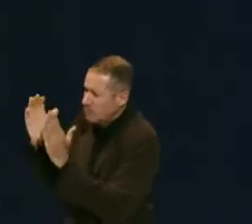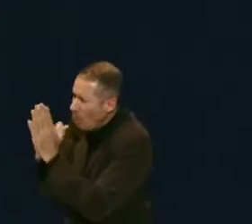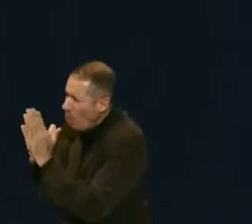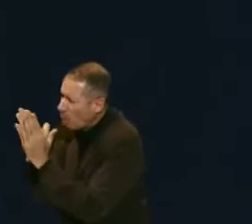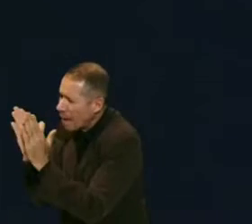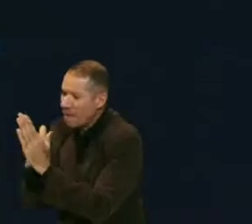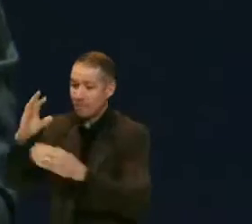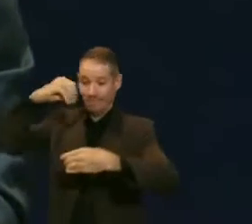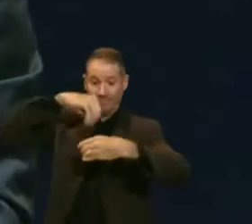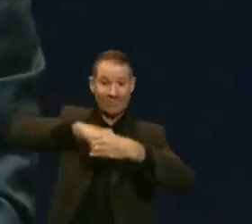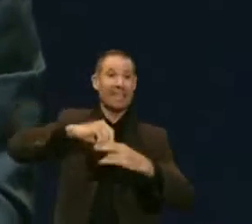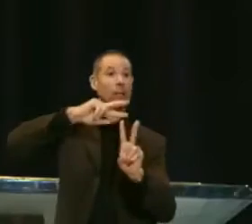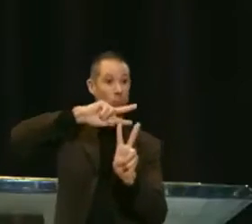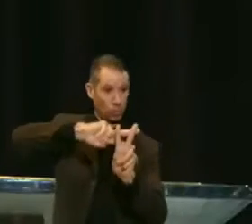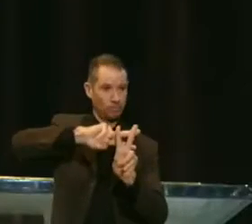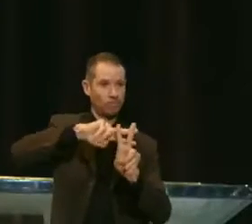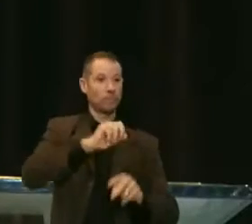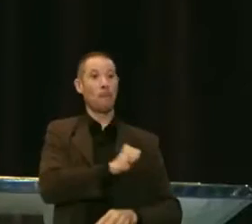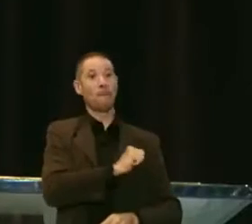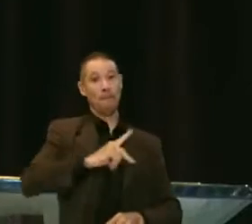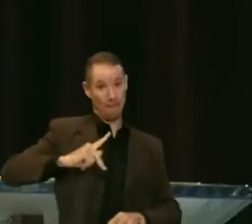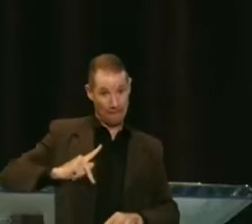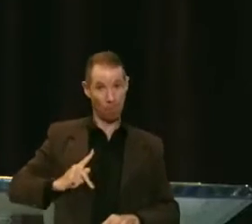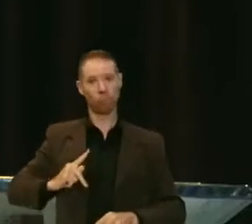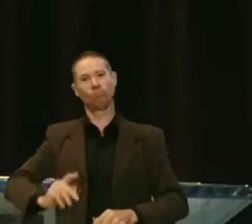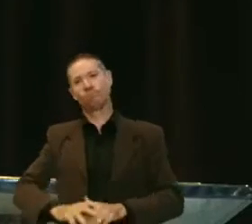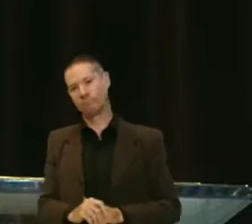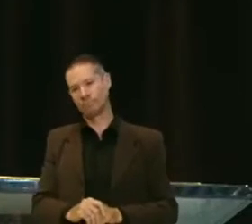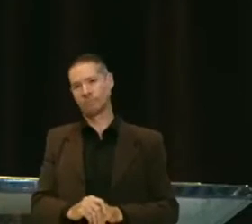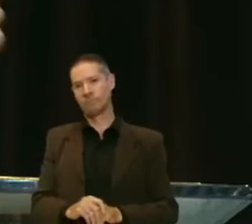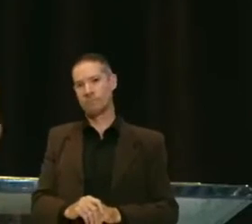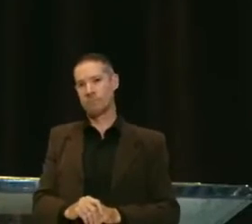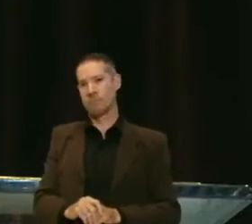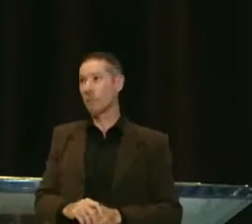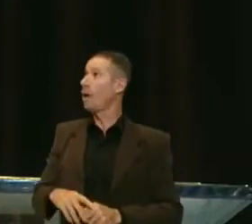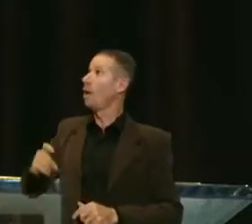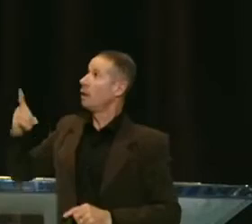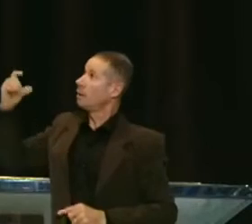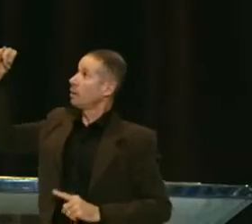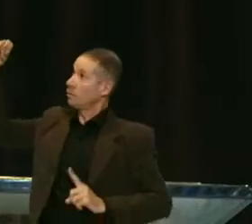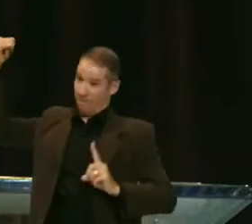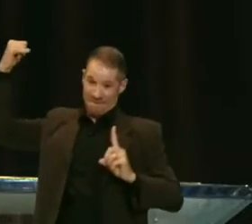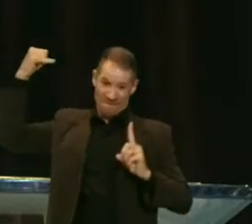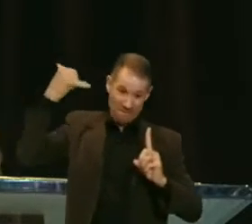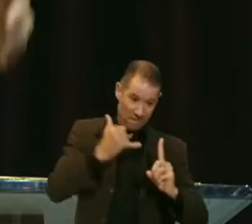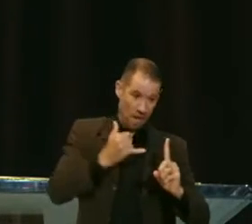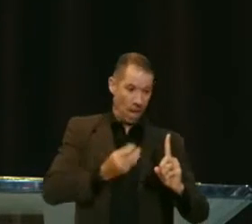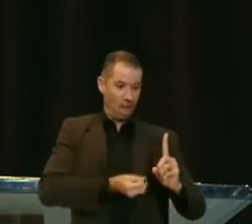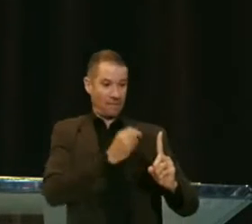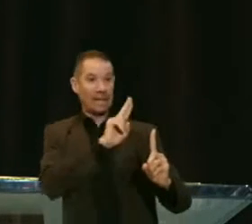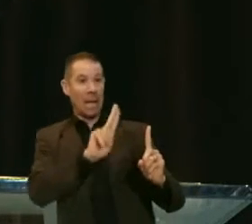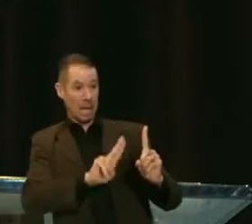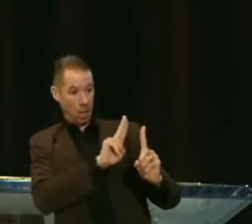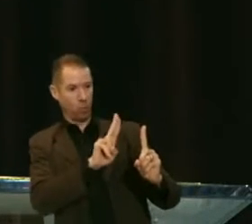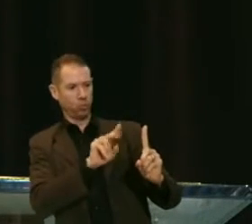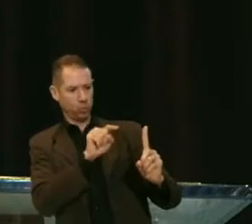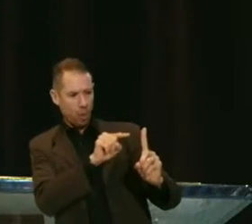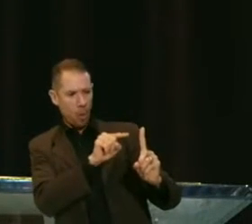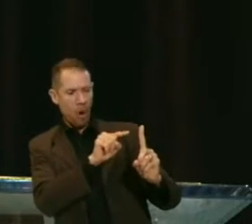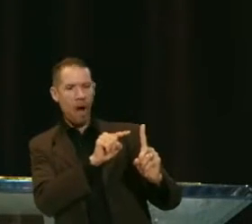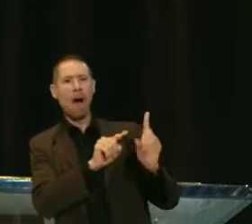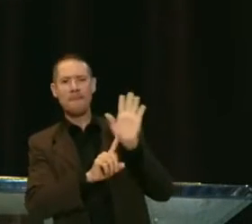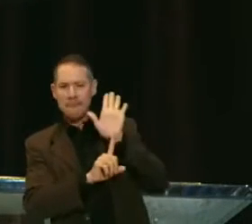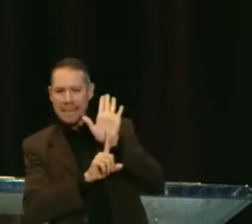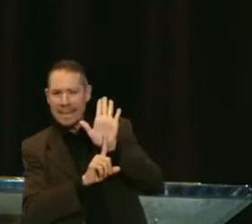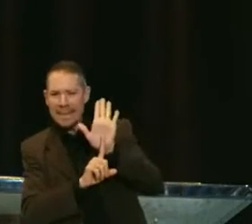O apóstolo Paulo havia sido usado por Deus para revelar